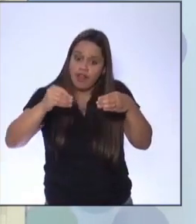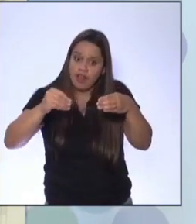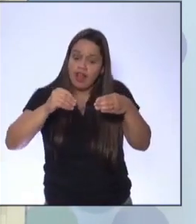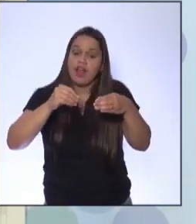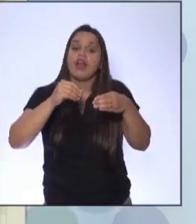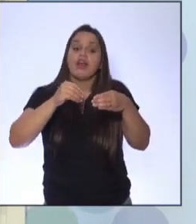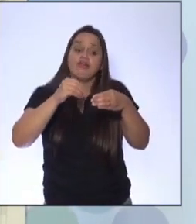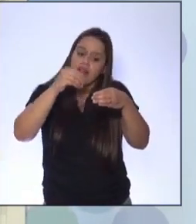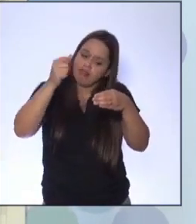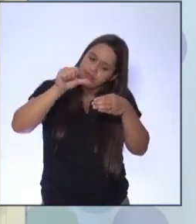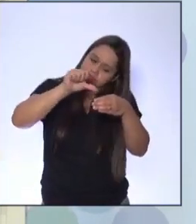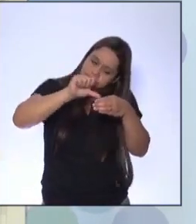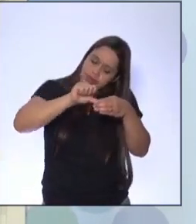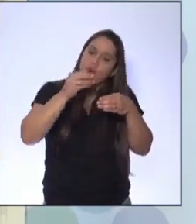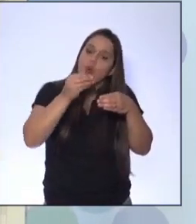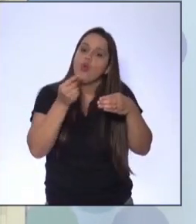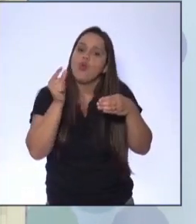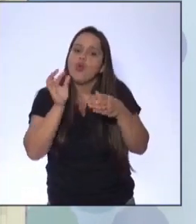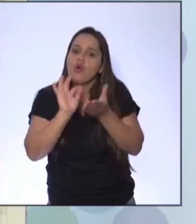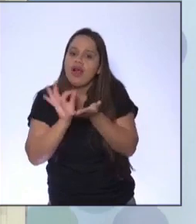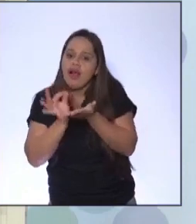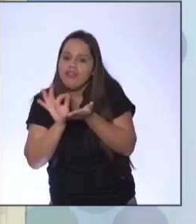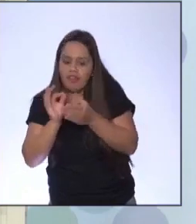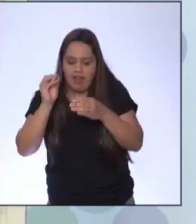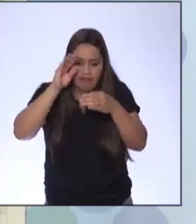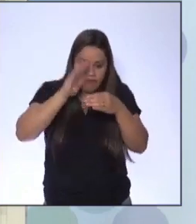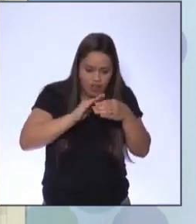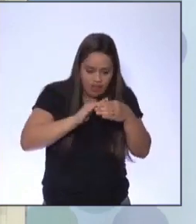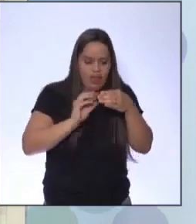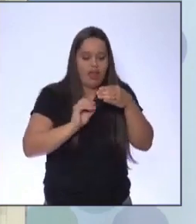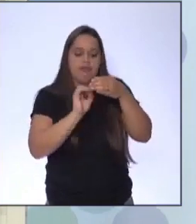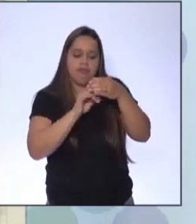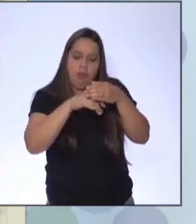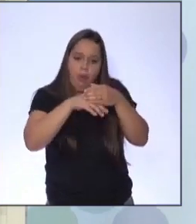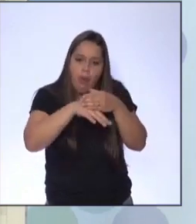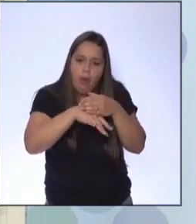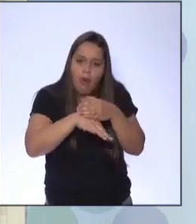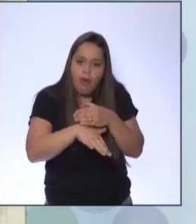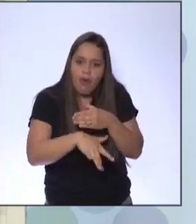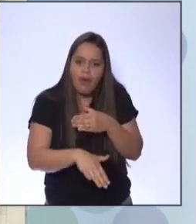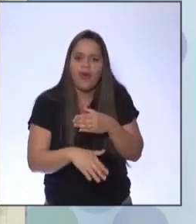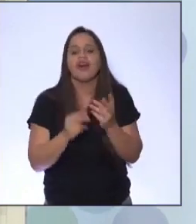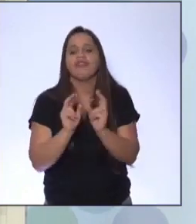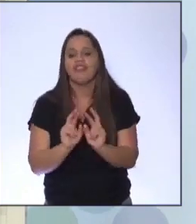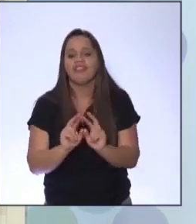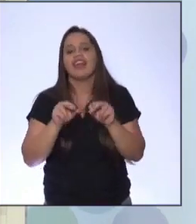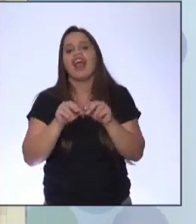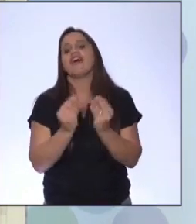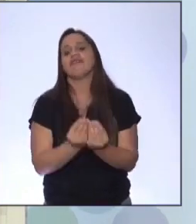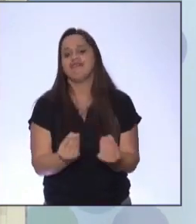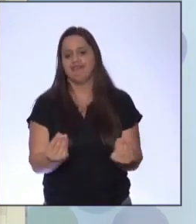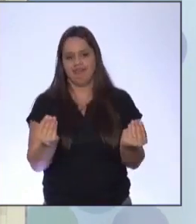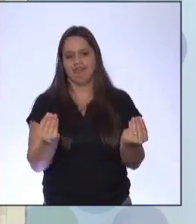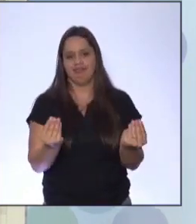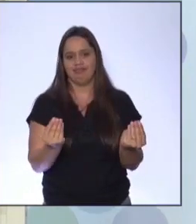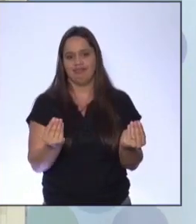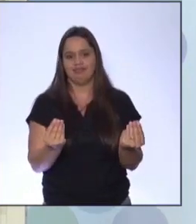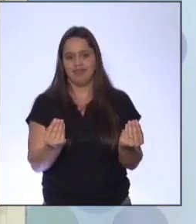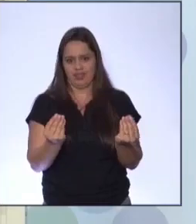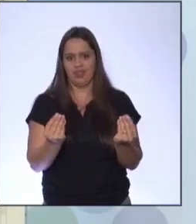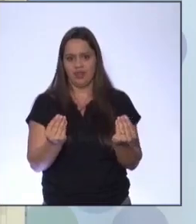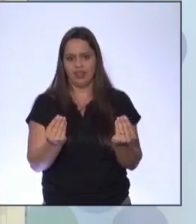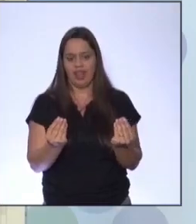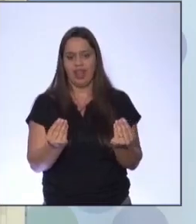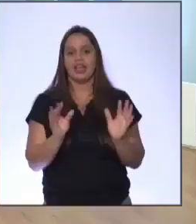altera essas substâncias que, ao ser misturada, tá? Ela pode ficar de um outro aspecto